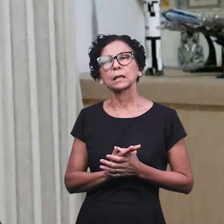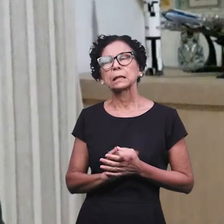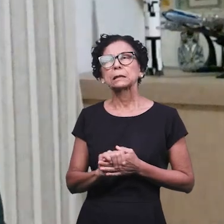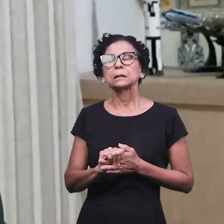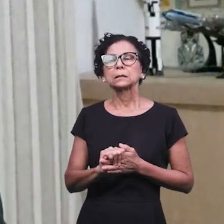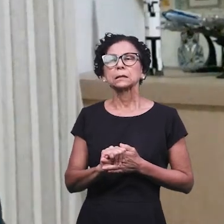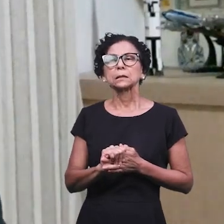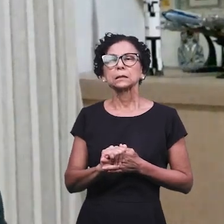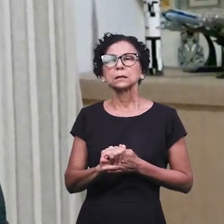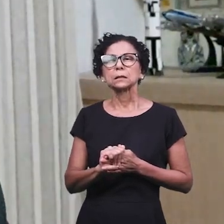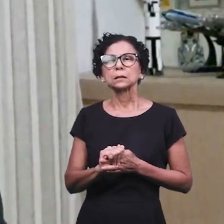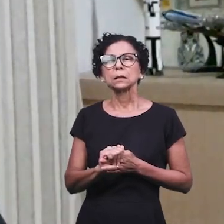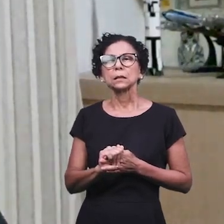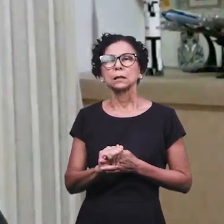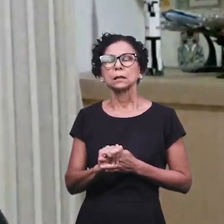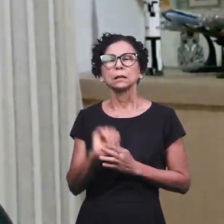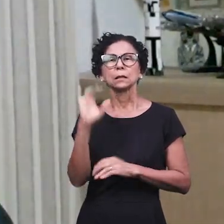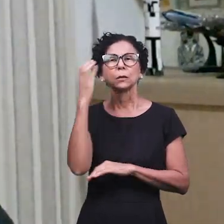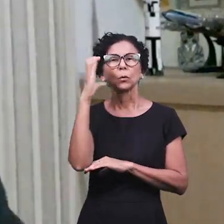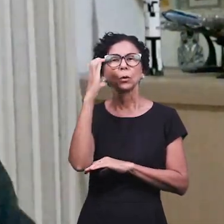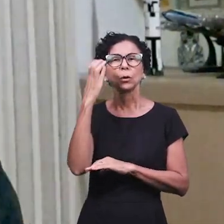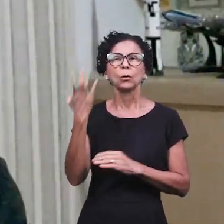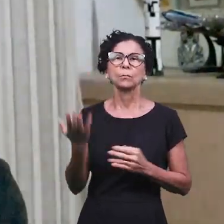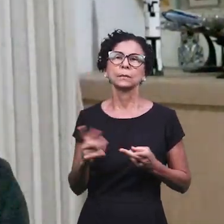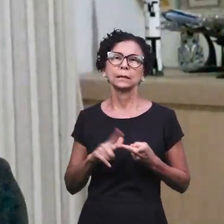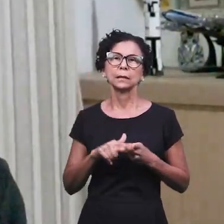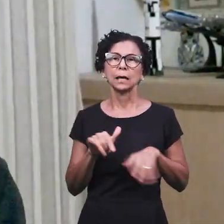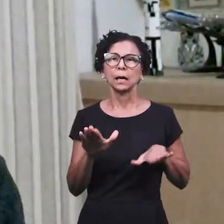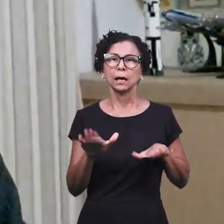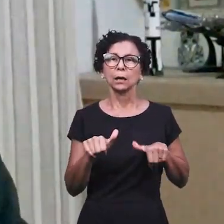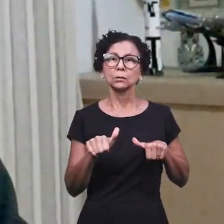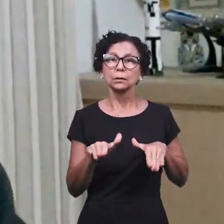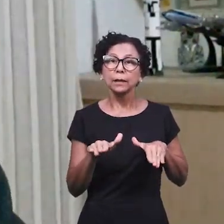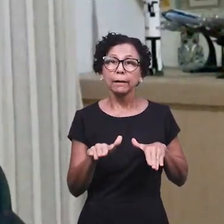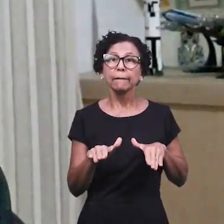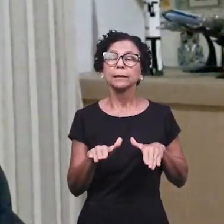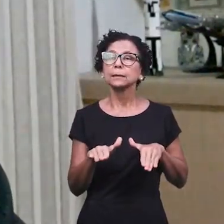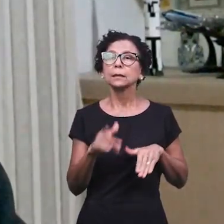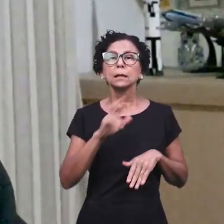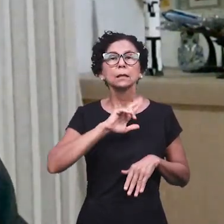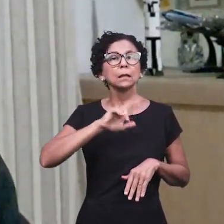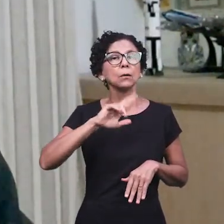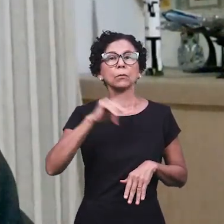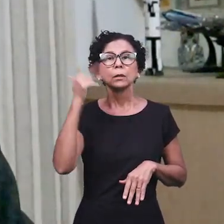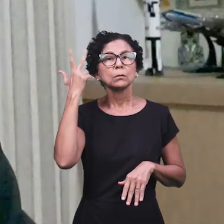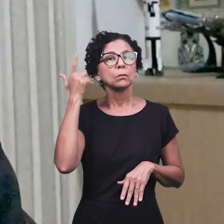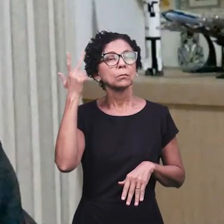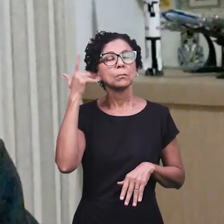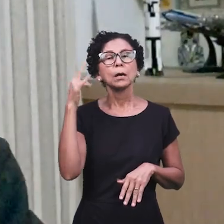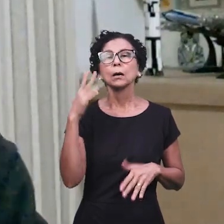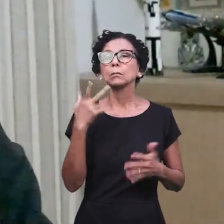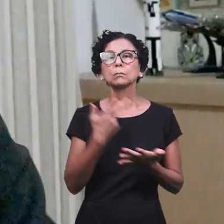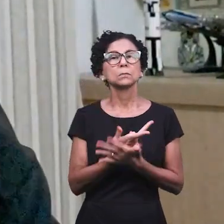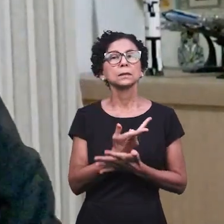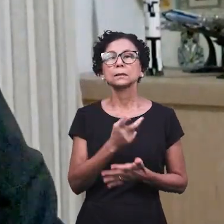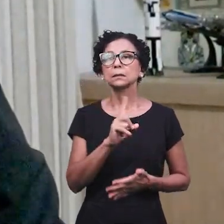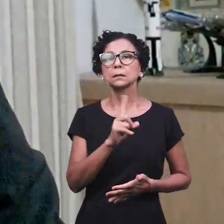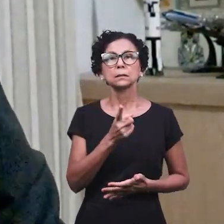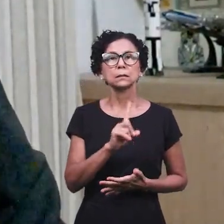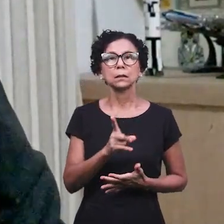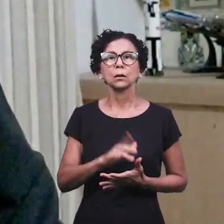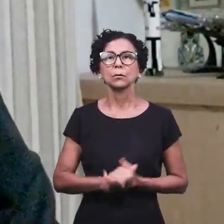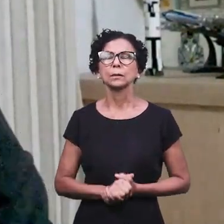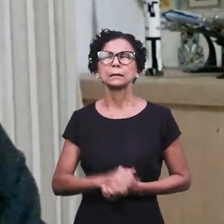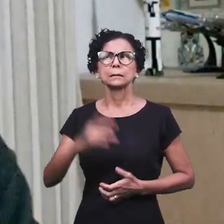Colômbia, na Austrália, lugares que não ocorre isso normalmente. Naquela época, se utilizava